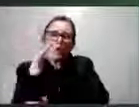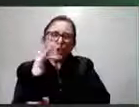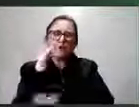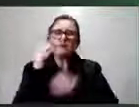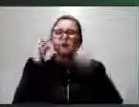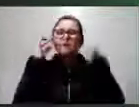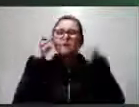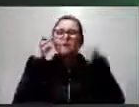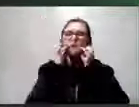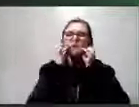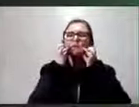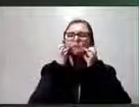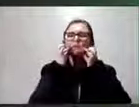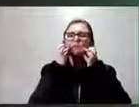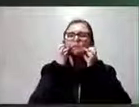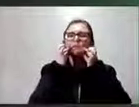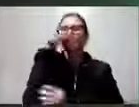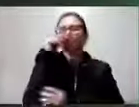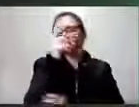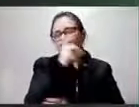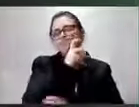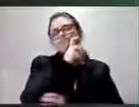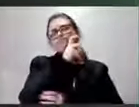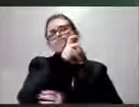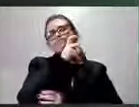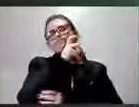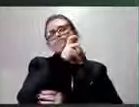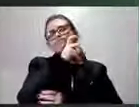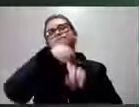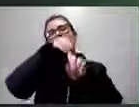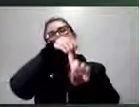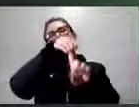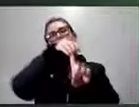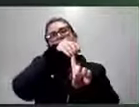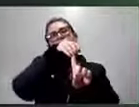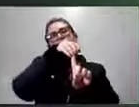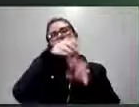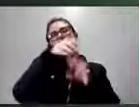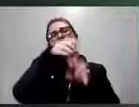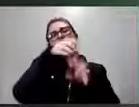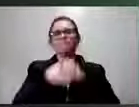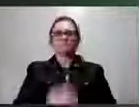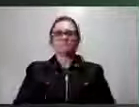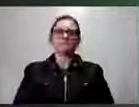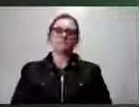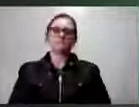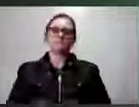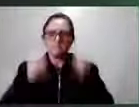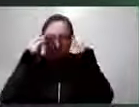dessa articulação foram as principais complicações.